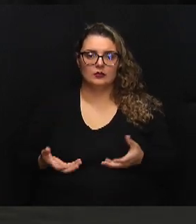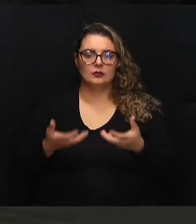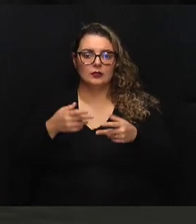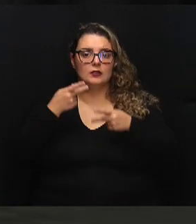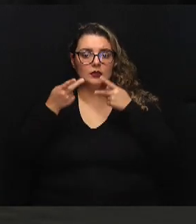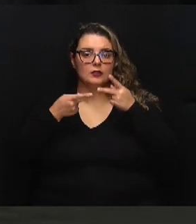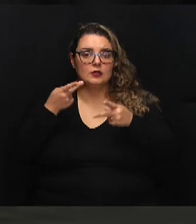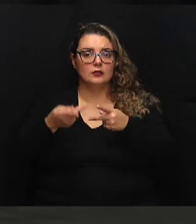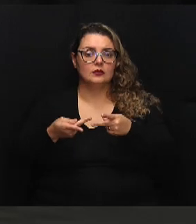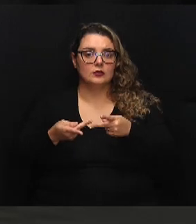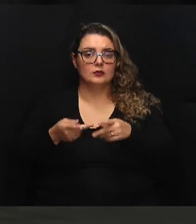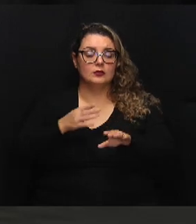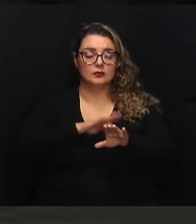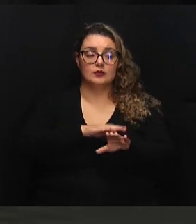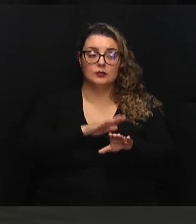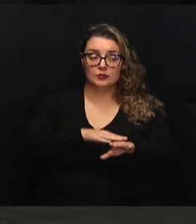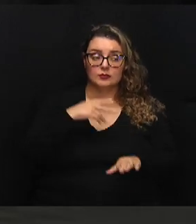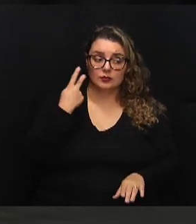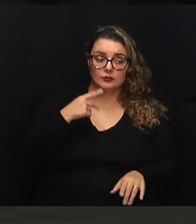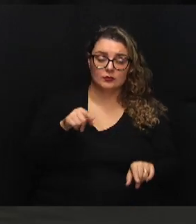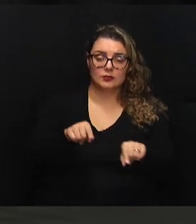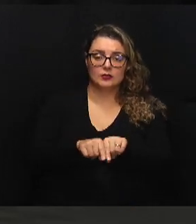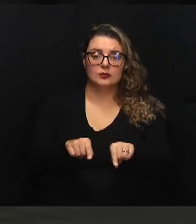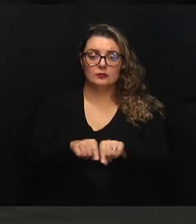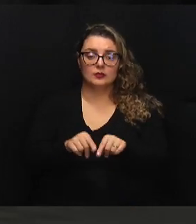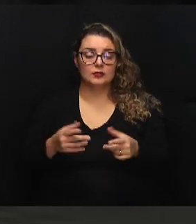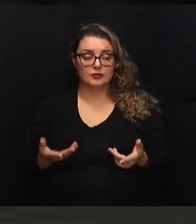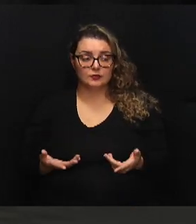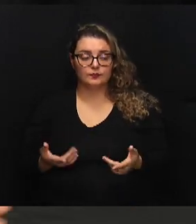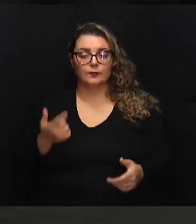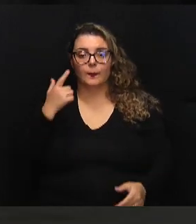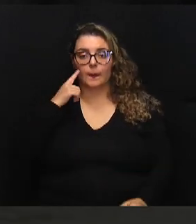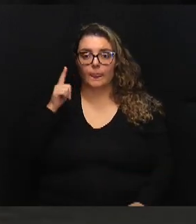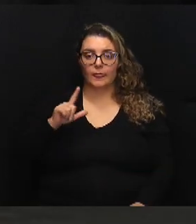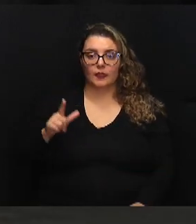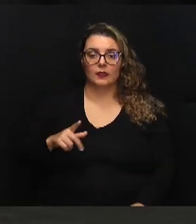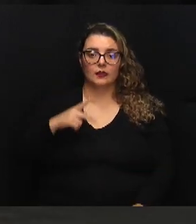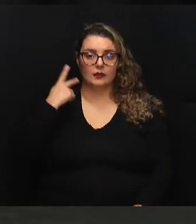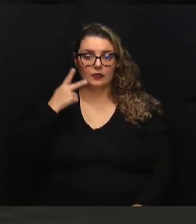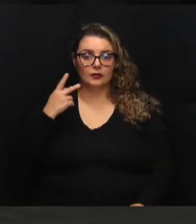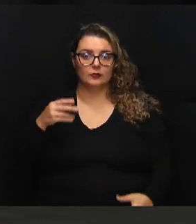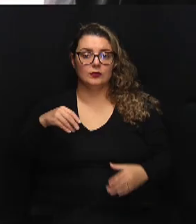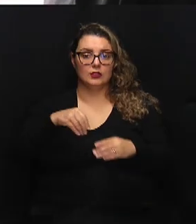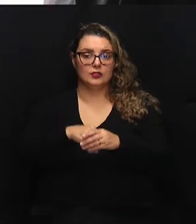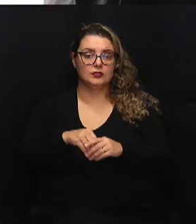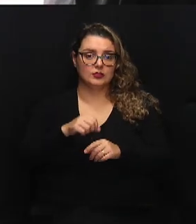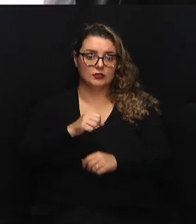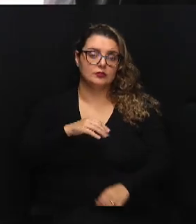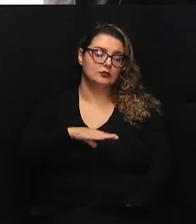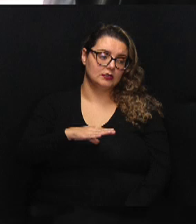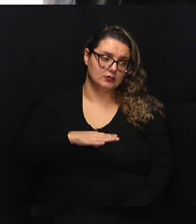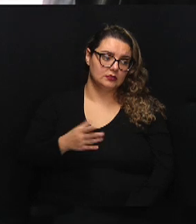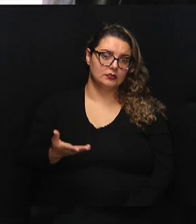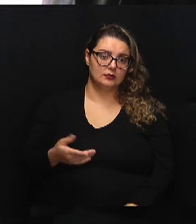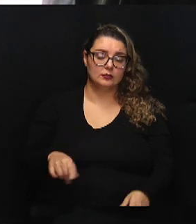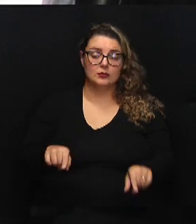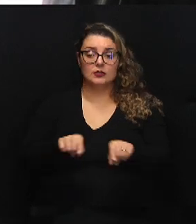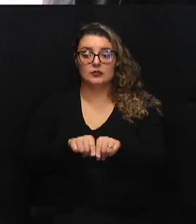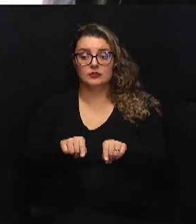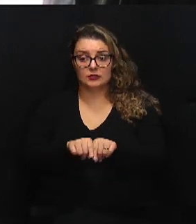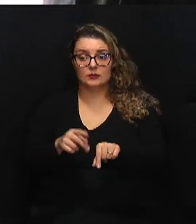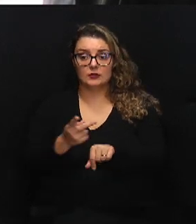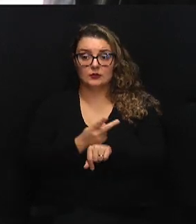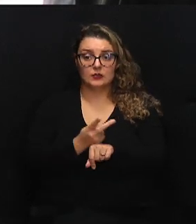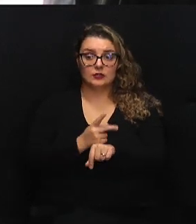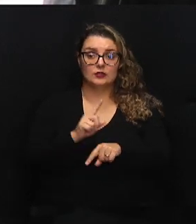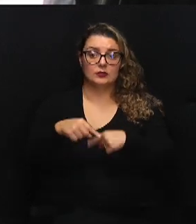falasse dessa função do vereador também, que, claro, fazer política dentro da sua cidade, mas também em busca de